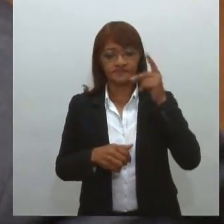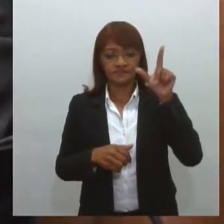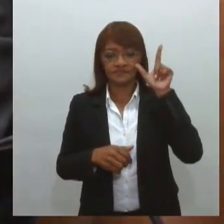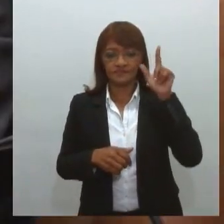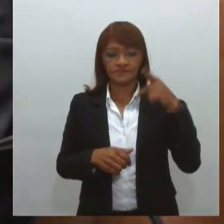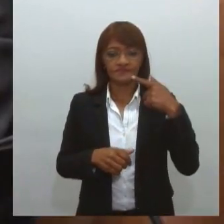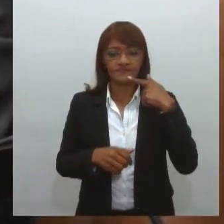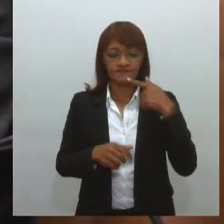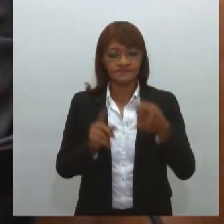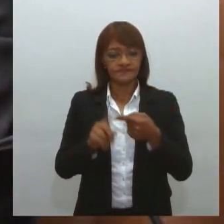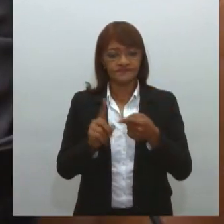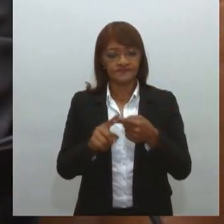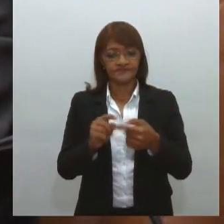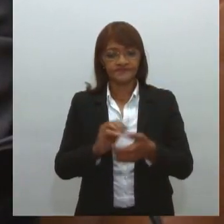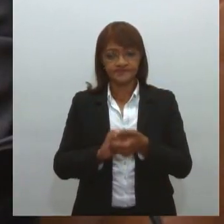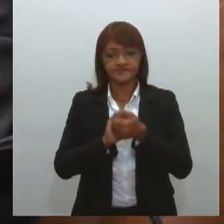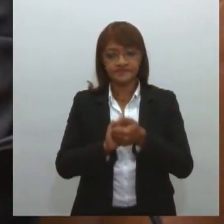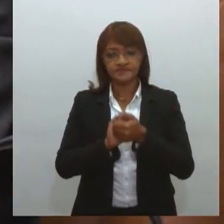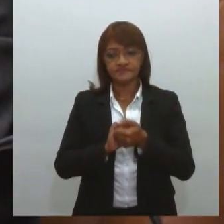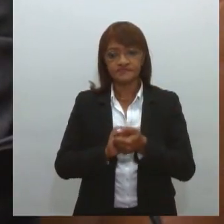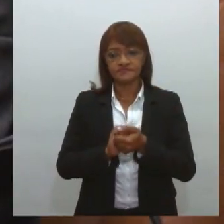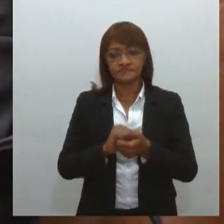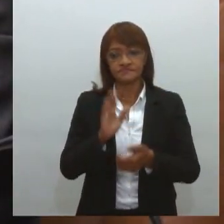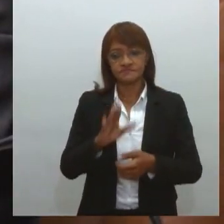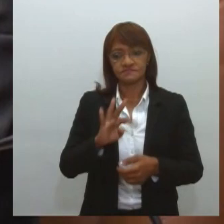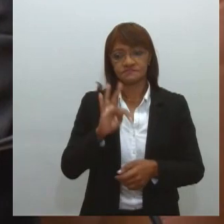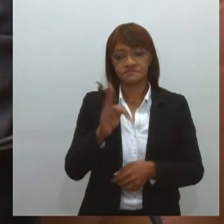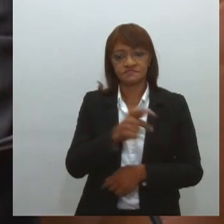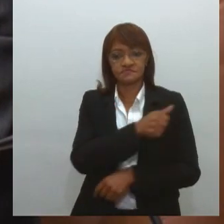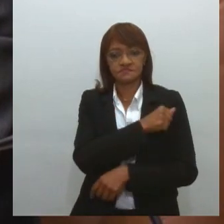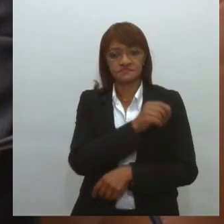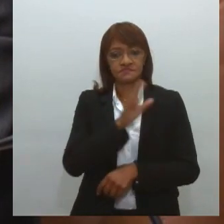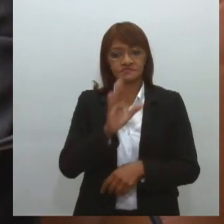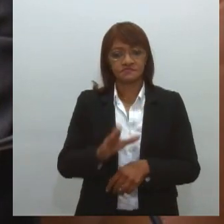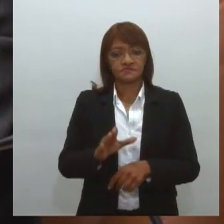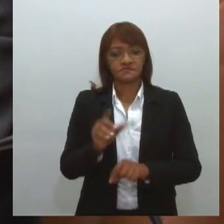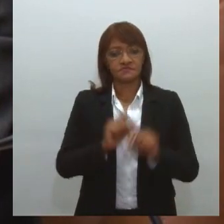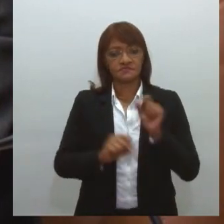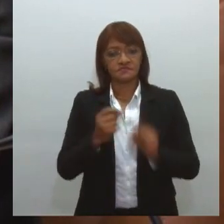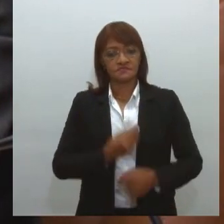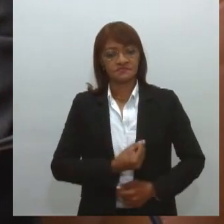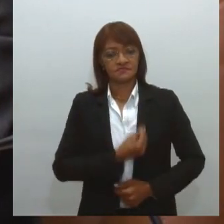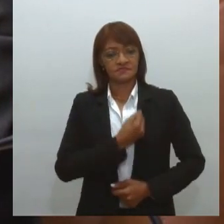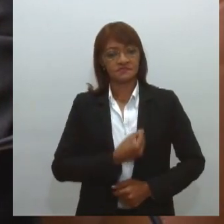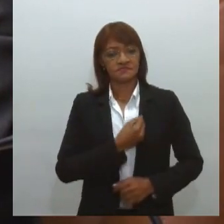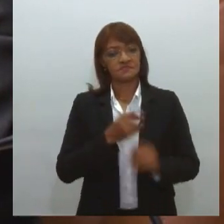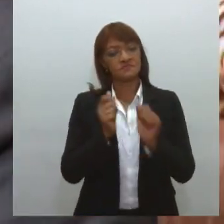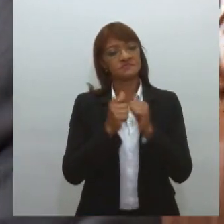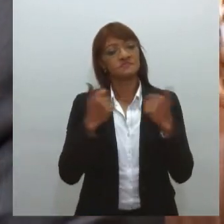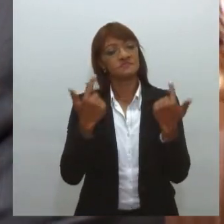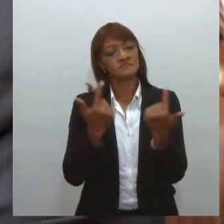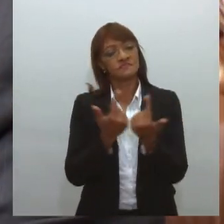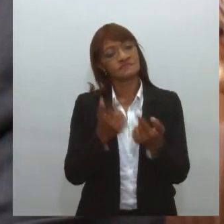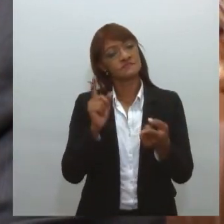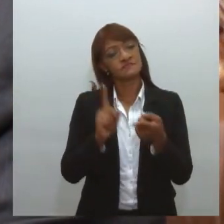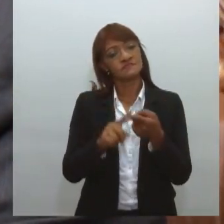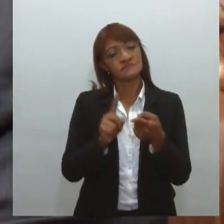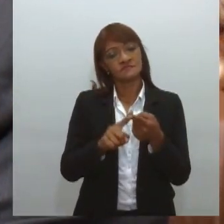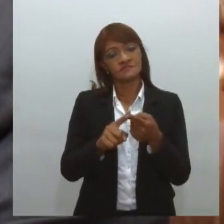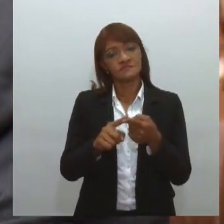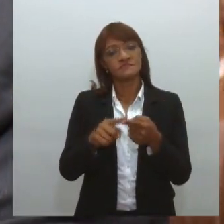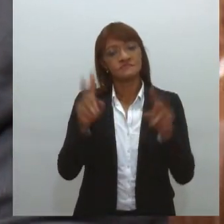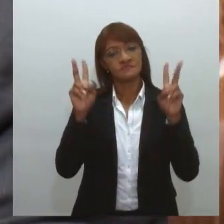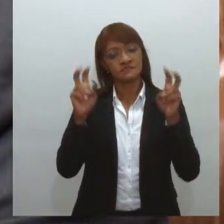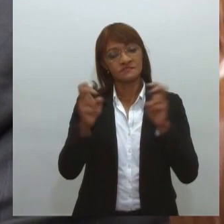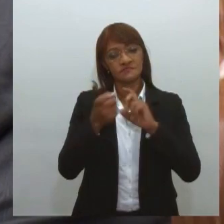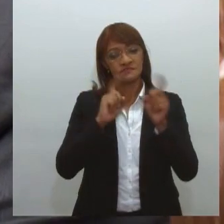os alunos do Centro de Excelência Governador de Genal Queiroz, presentes na Alese, o parlamentar também falou sobre a sessão